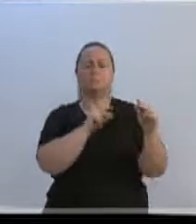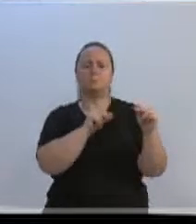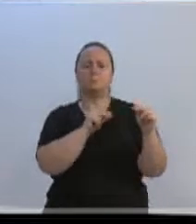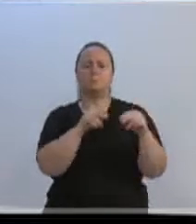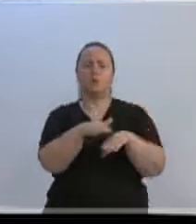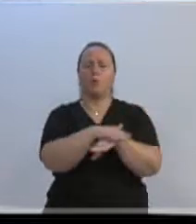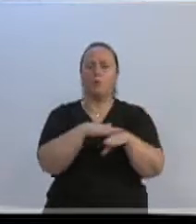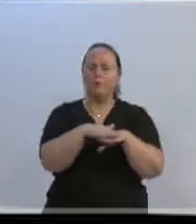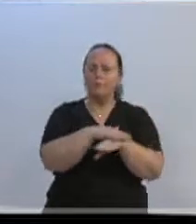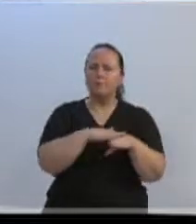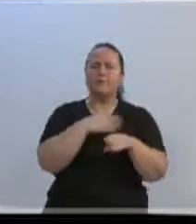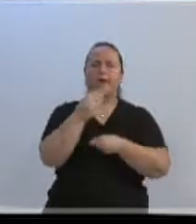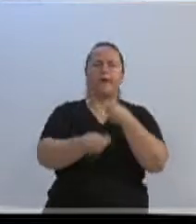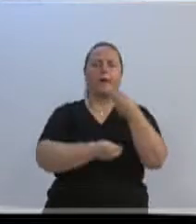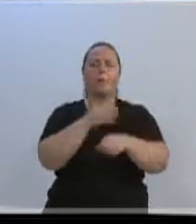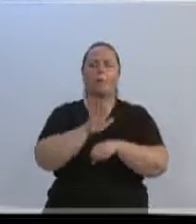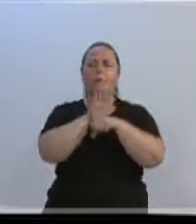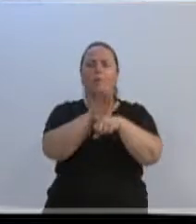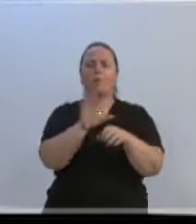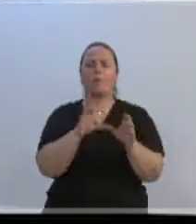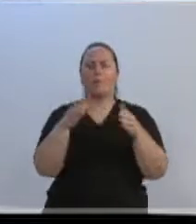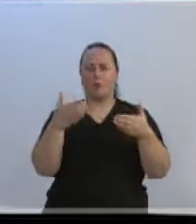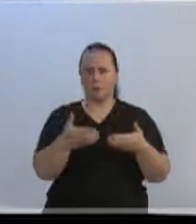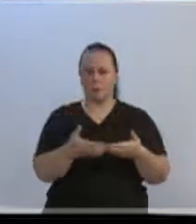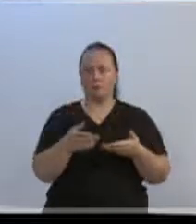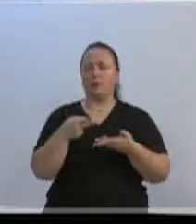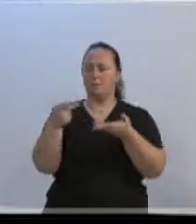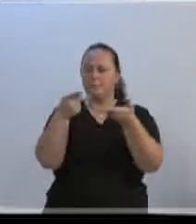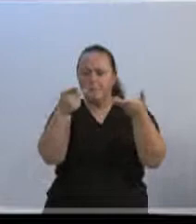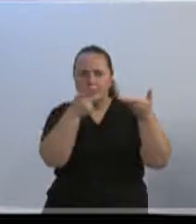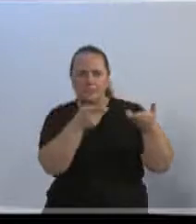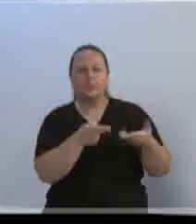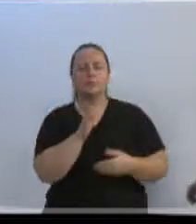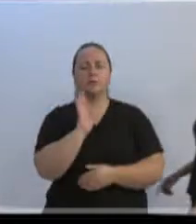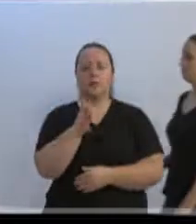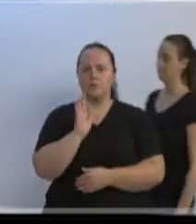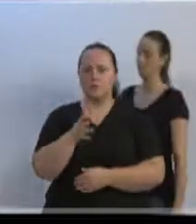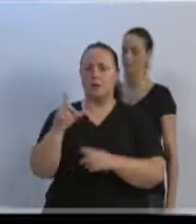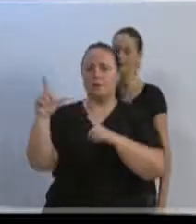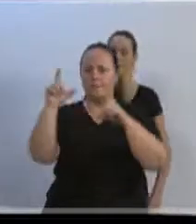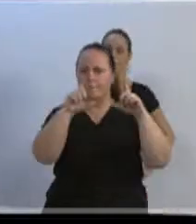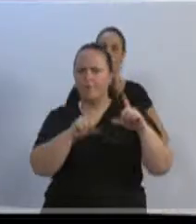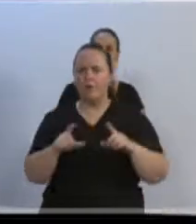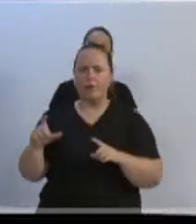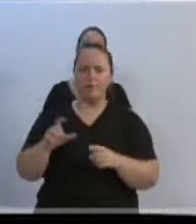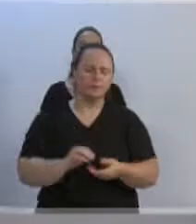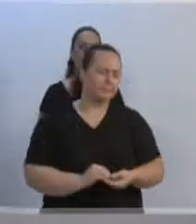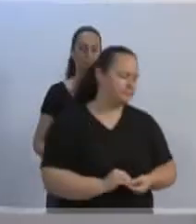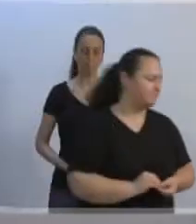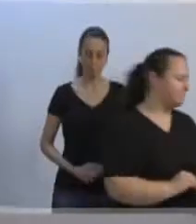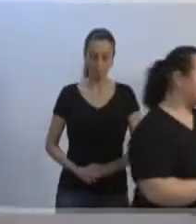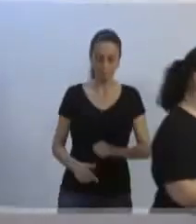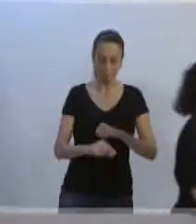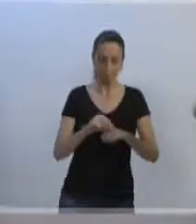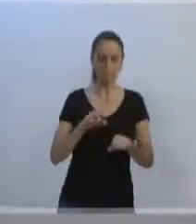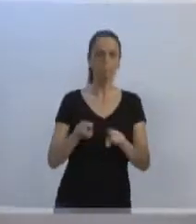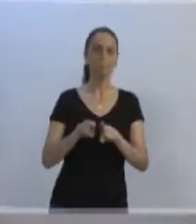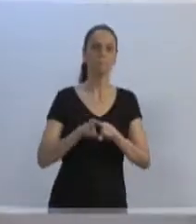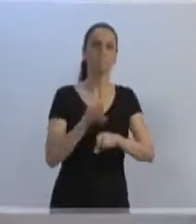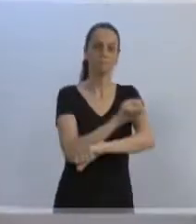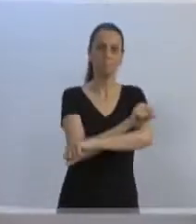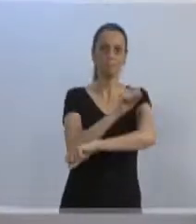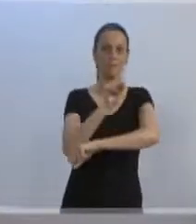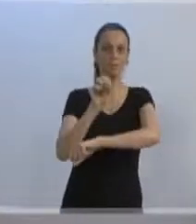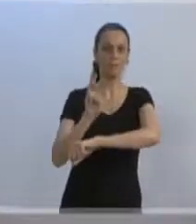daquela comunidade várias visitas fizemos aí algumas fotos na comunidade fortaleza alta fidelis autonorte bater